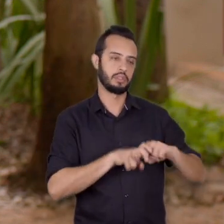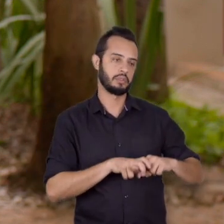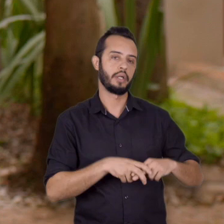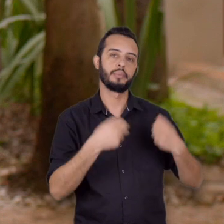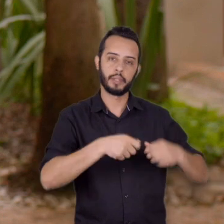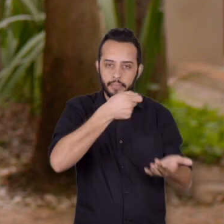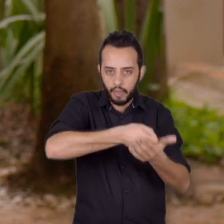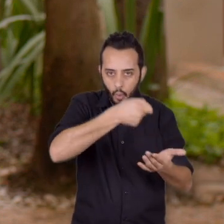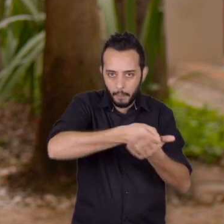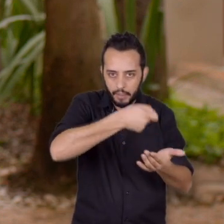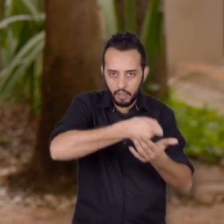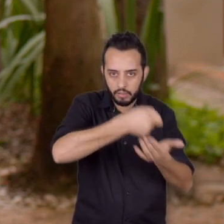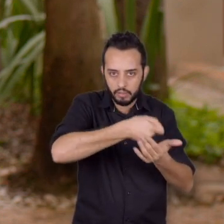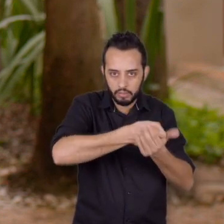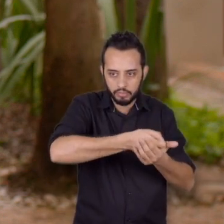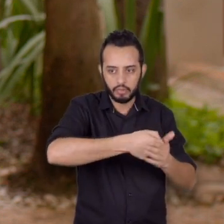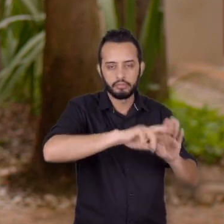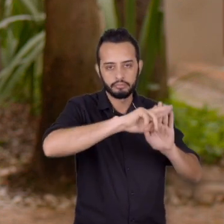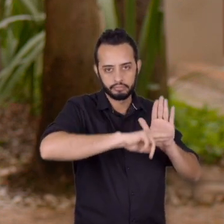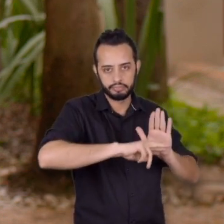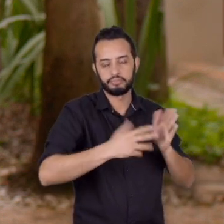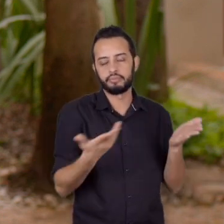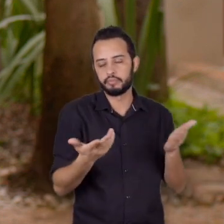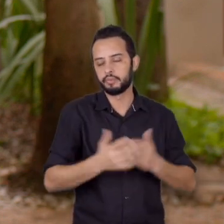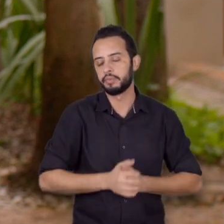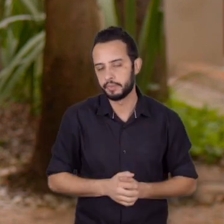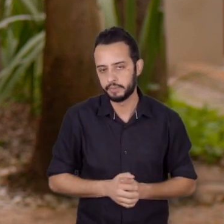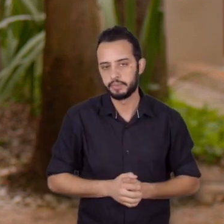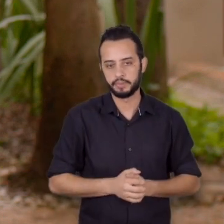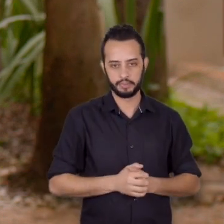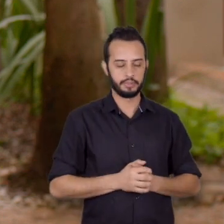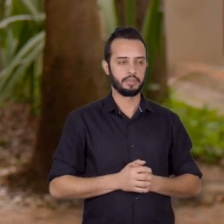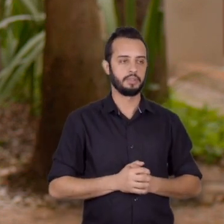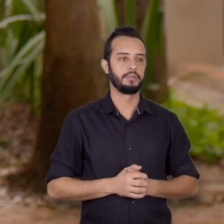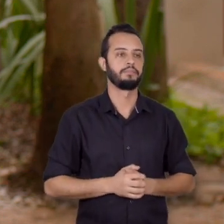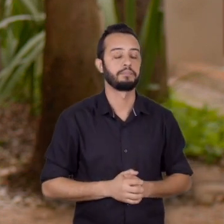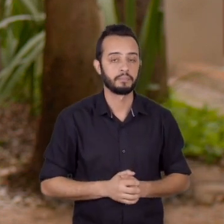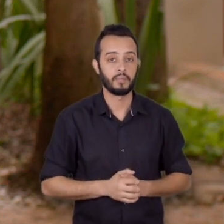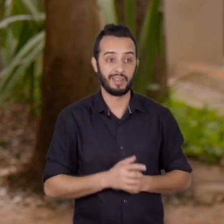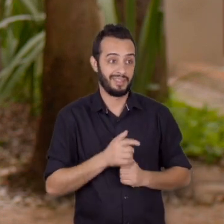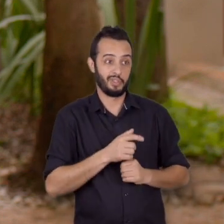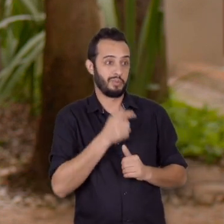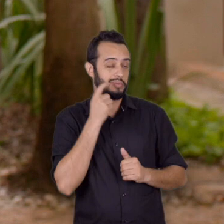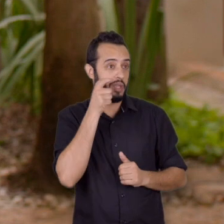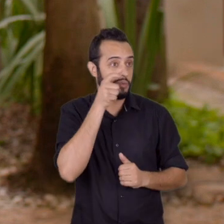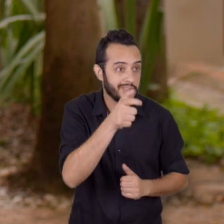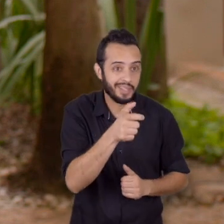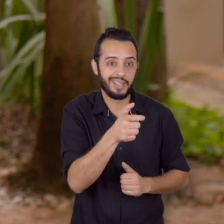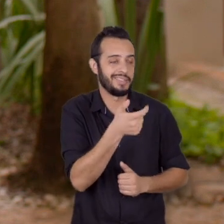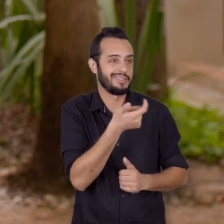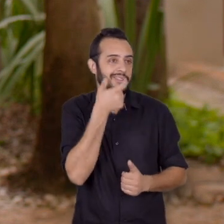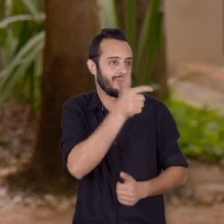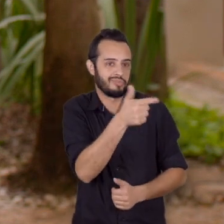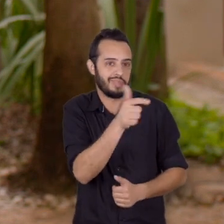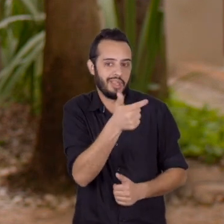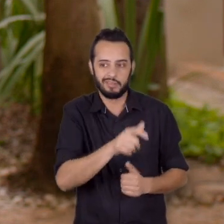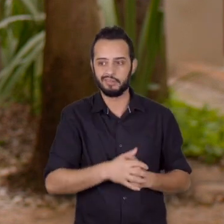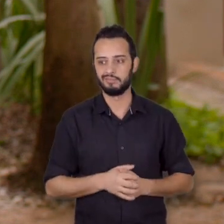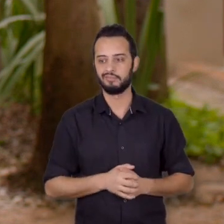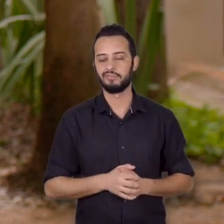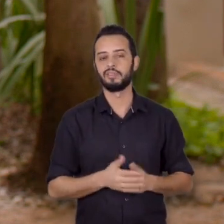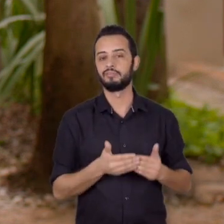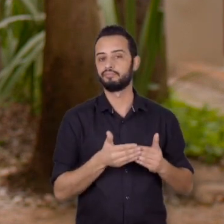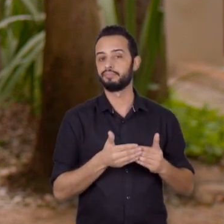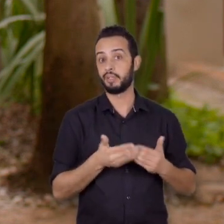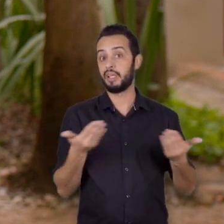tem alguma necessidade burocrática, tem algum imperativo que não é subjetivo, que não é intelectual para você estar lá, e você está